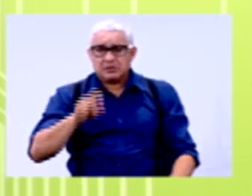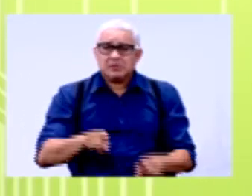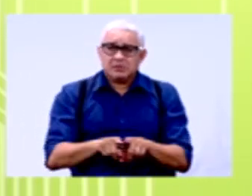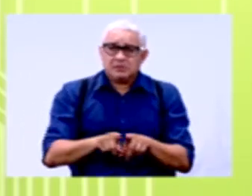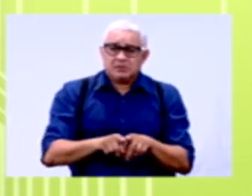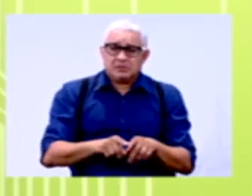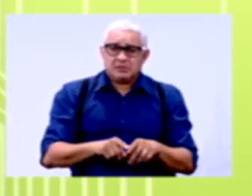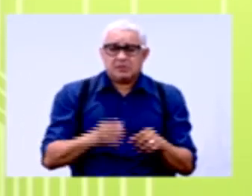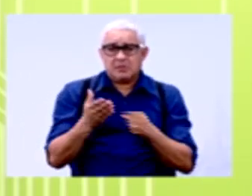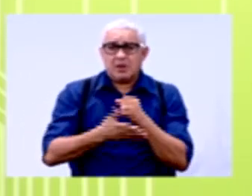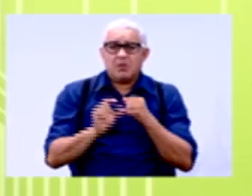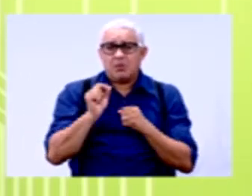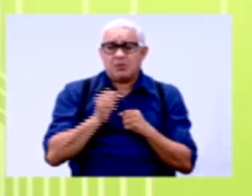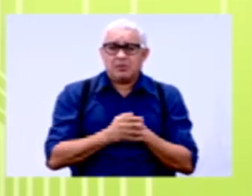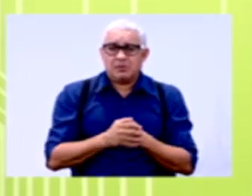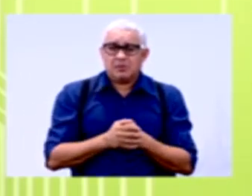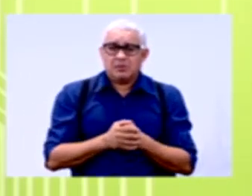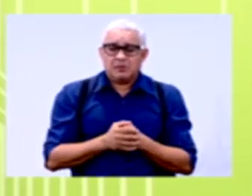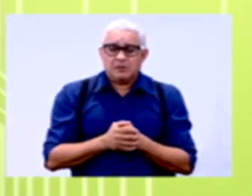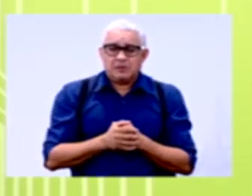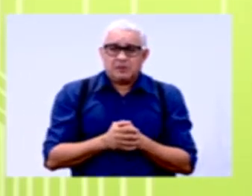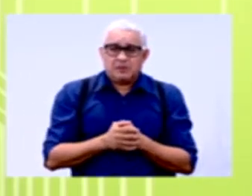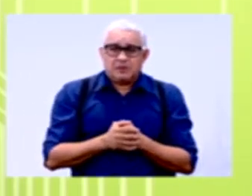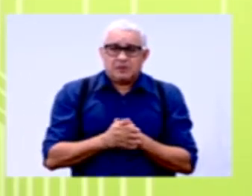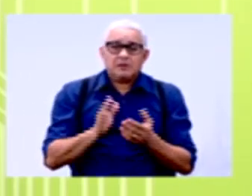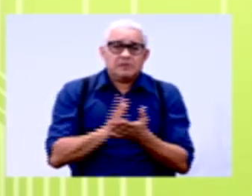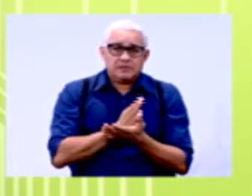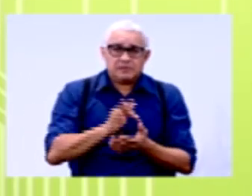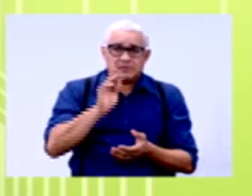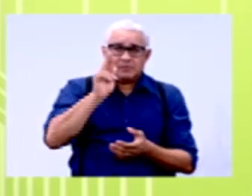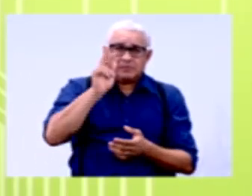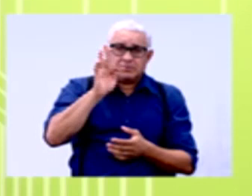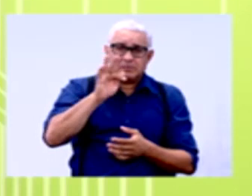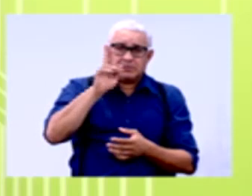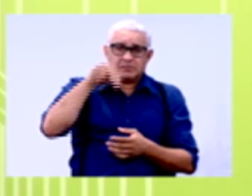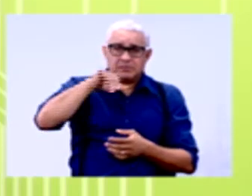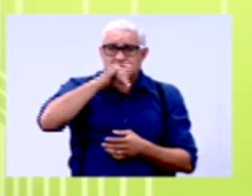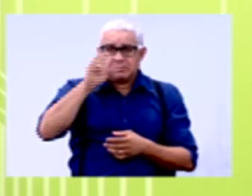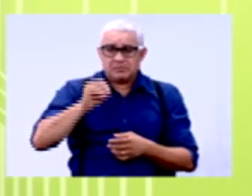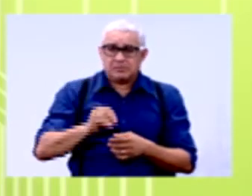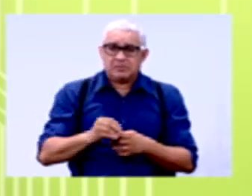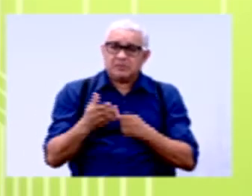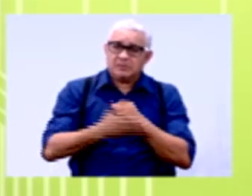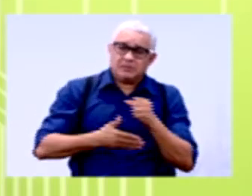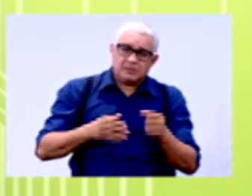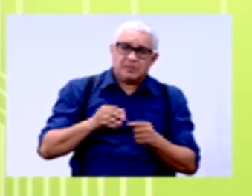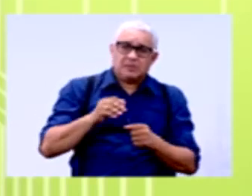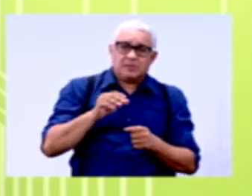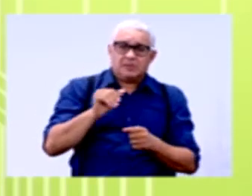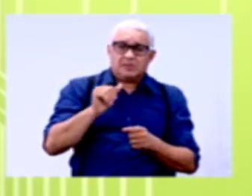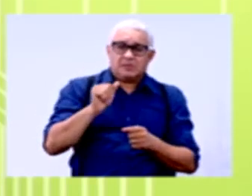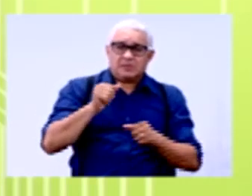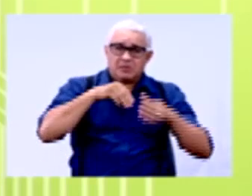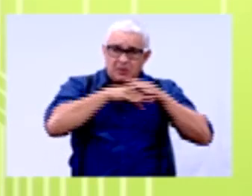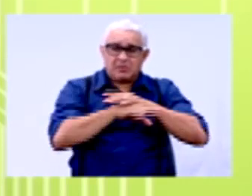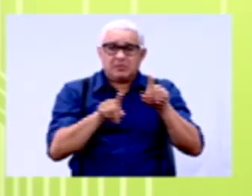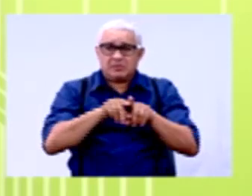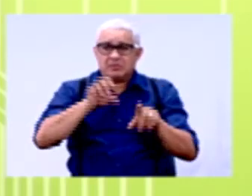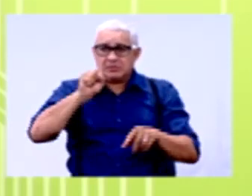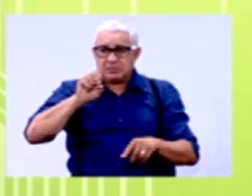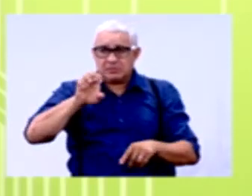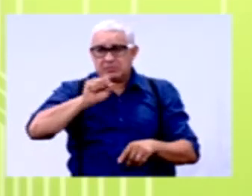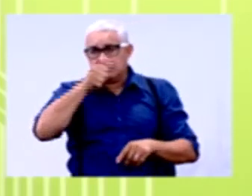falamos basicamente assim, demos algumas funções básicas de armazenamento, de sessão, armazenamento